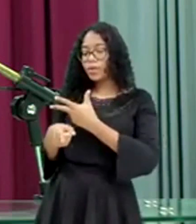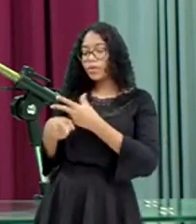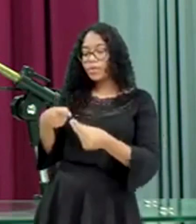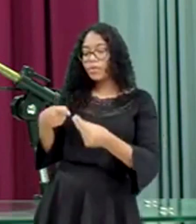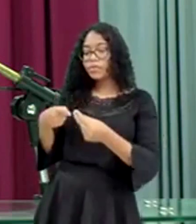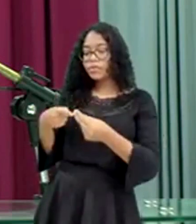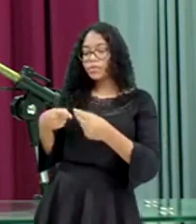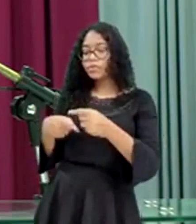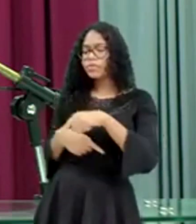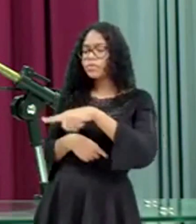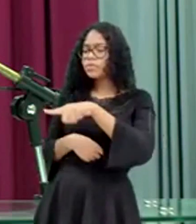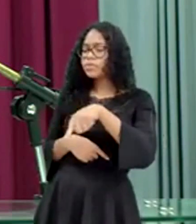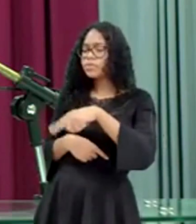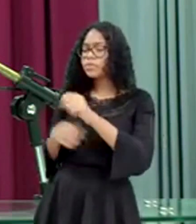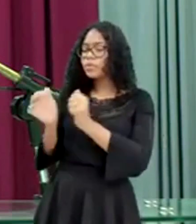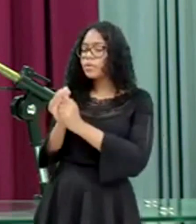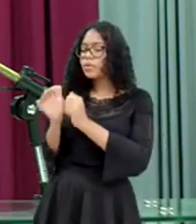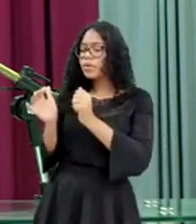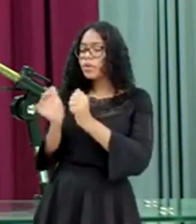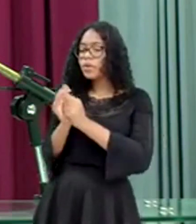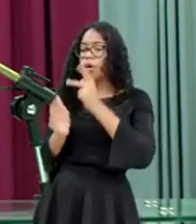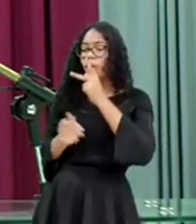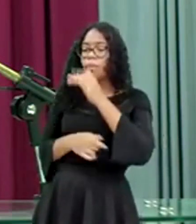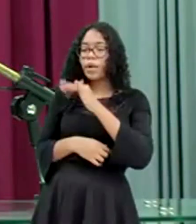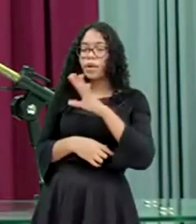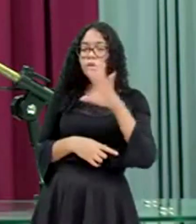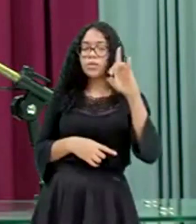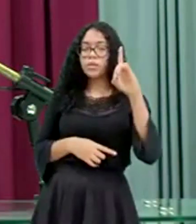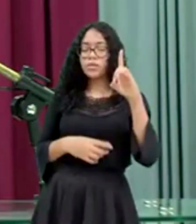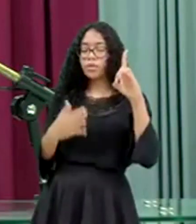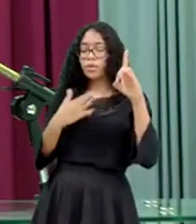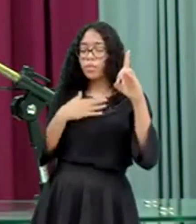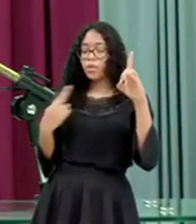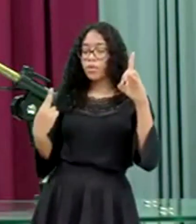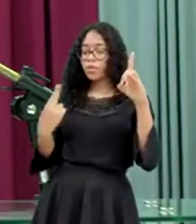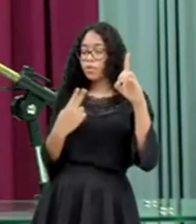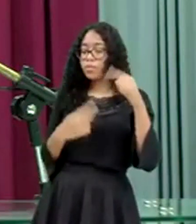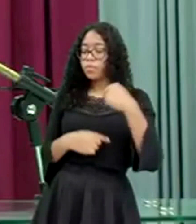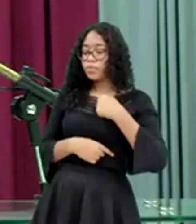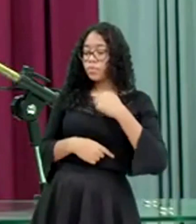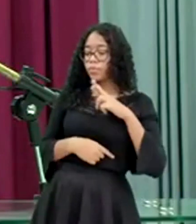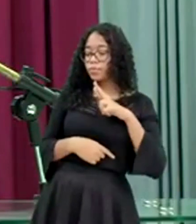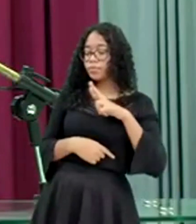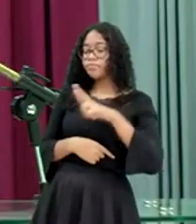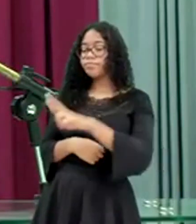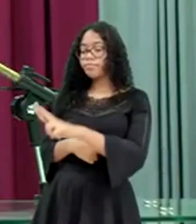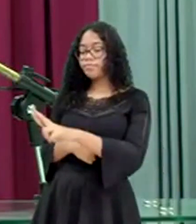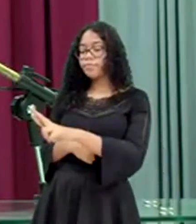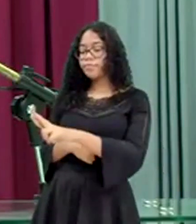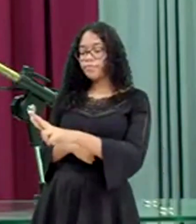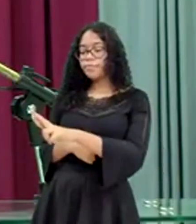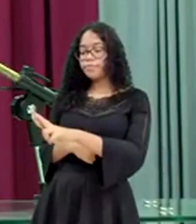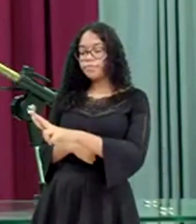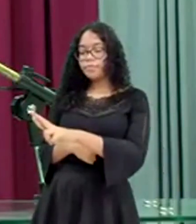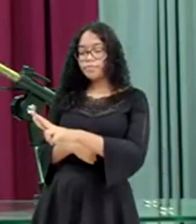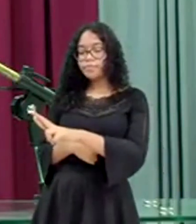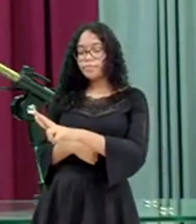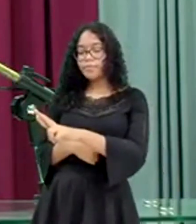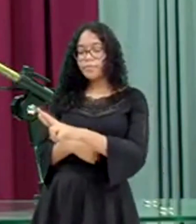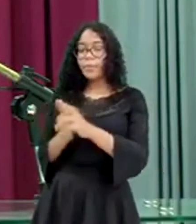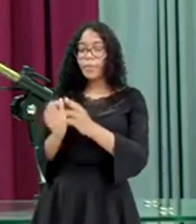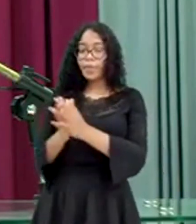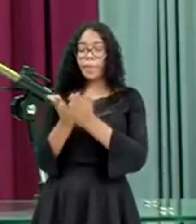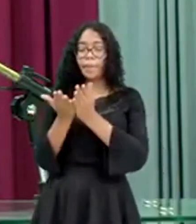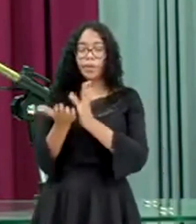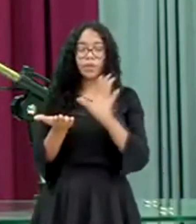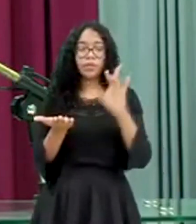Vocês orarão ao Pai em meu nome, e eu responderei. A sua palavra